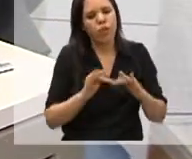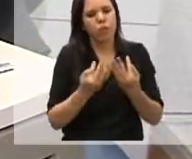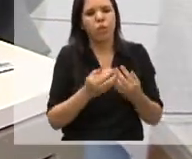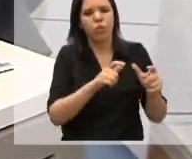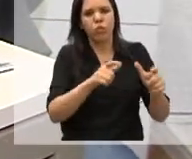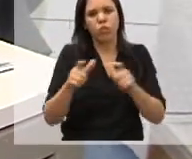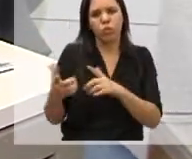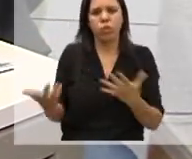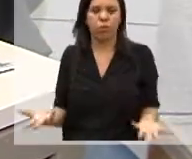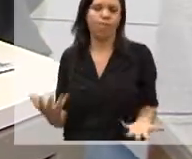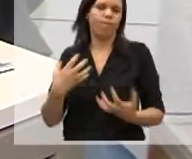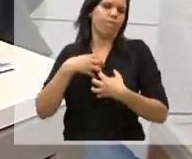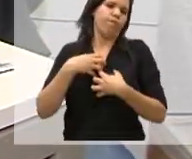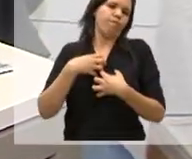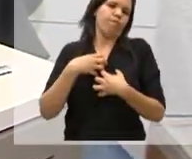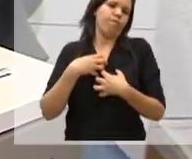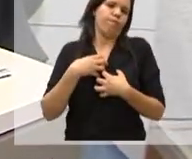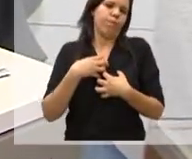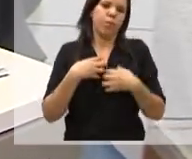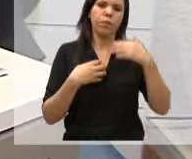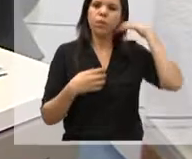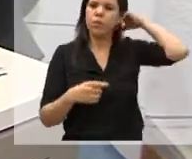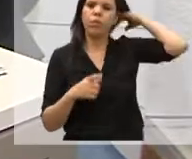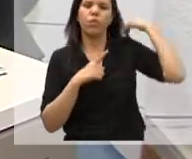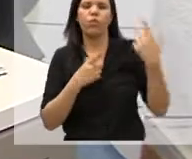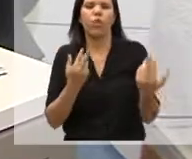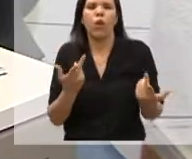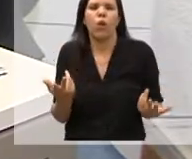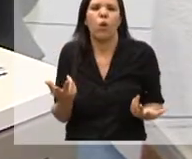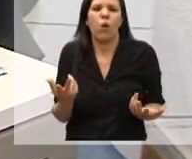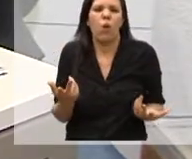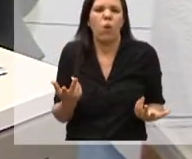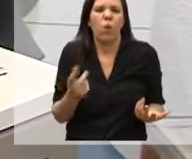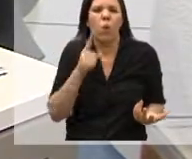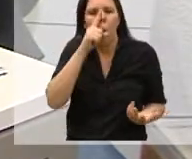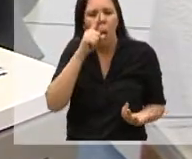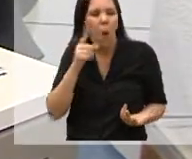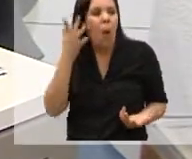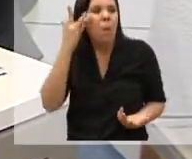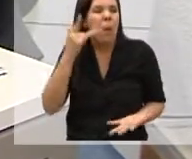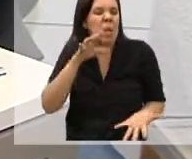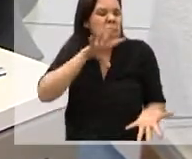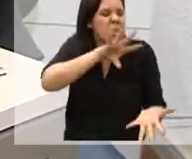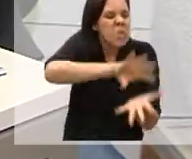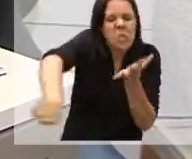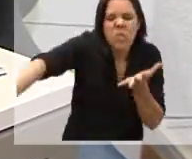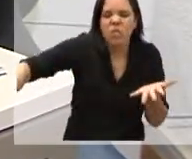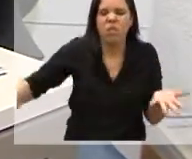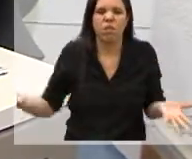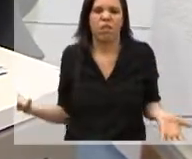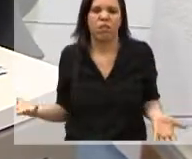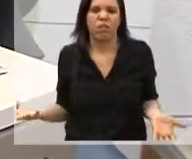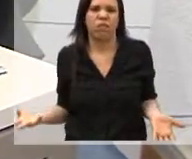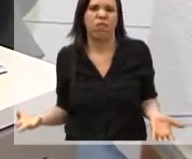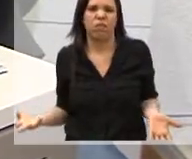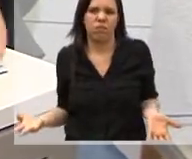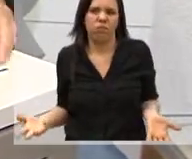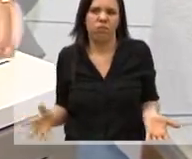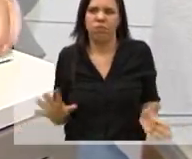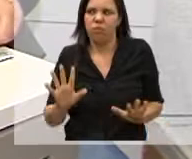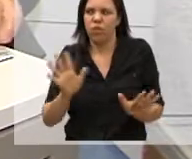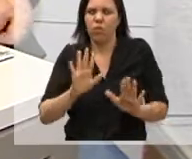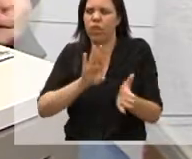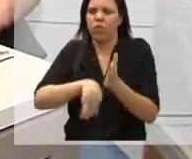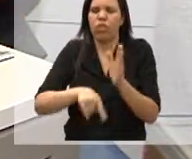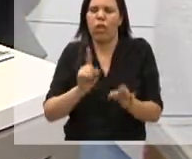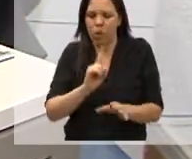sentiam como se tivesse uma espada de Damocles sobre a cabeça. Amanhã vem o pessoal aqui aqui vai nos tirar daqui, de repente não vai tirar